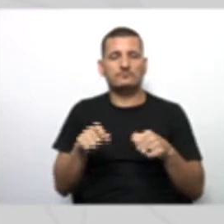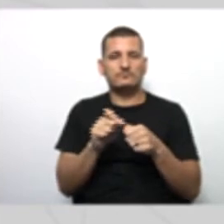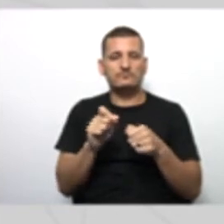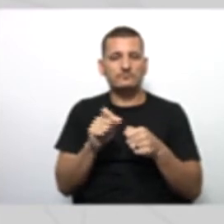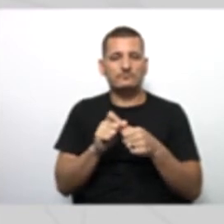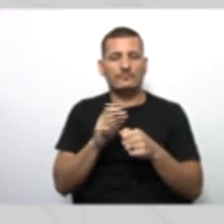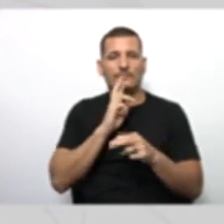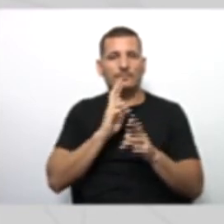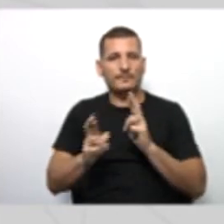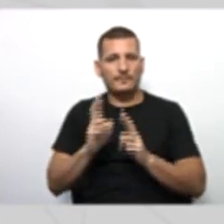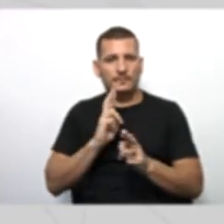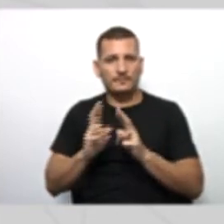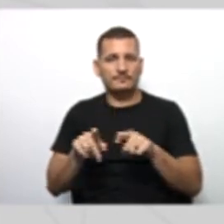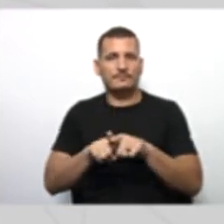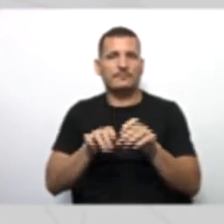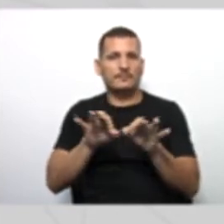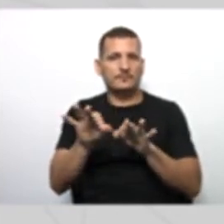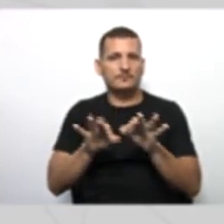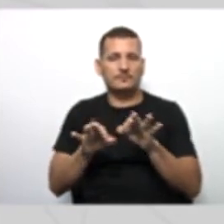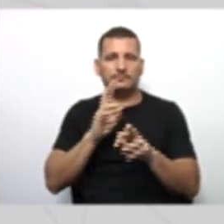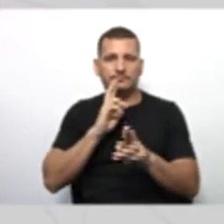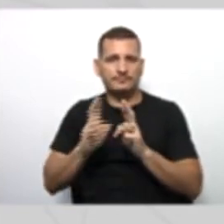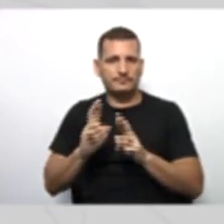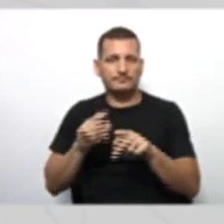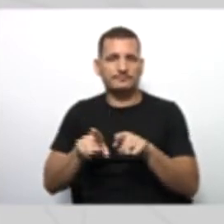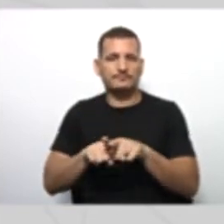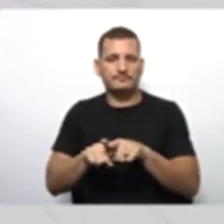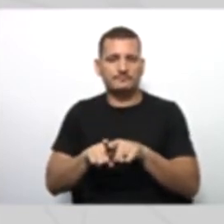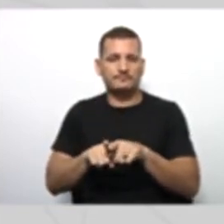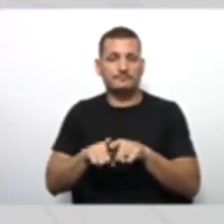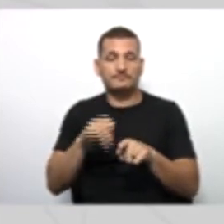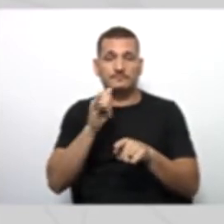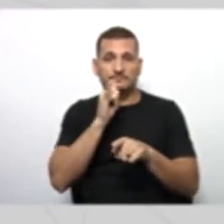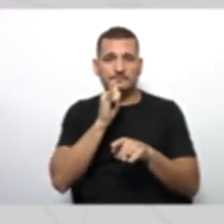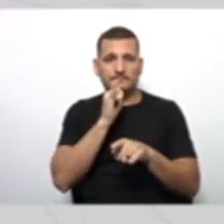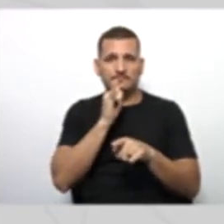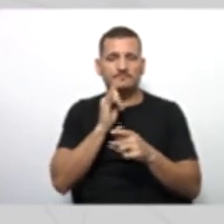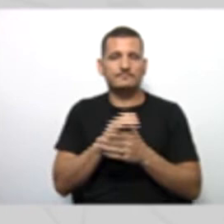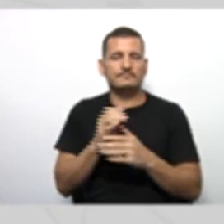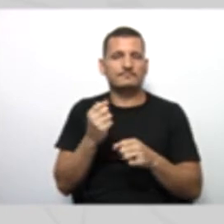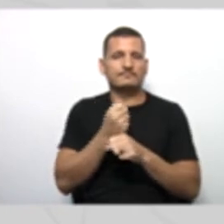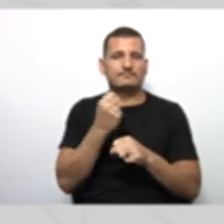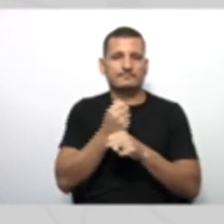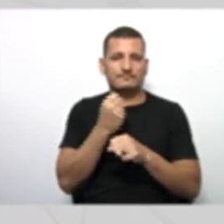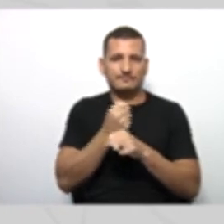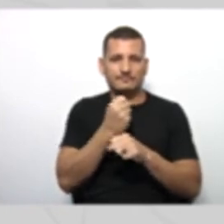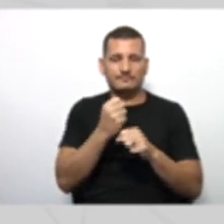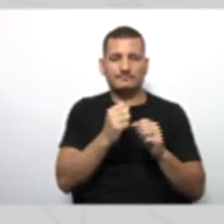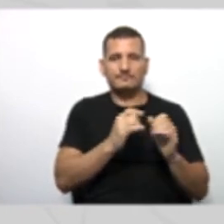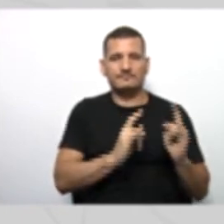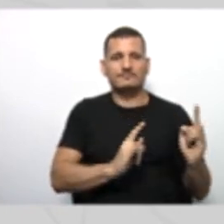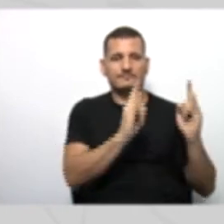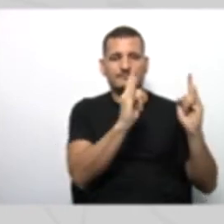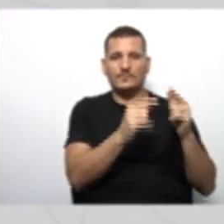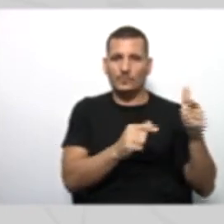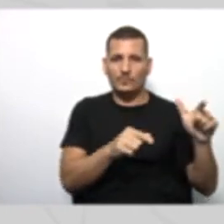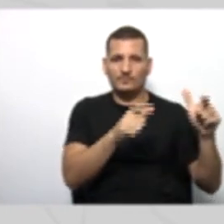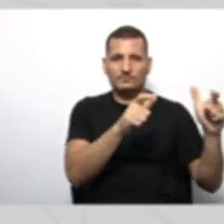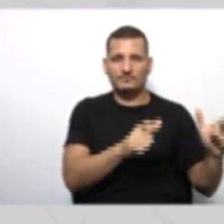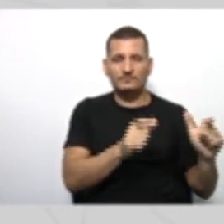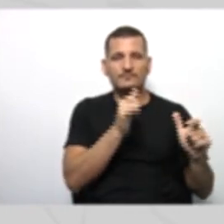mais prejuízo, aquilo que vai ter algum tipo de problema dentro do meu projeto. Aquilo que não tenho muito com o que me